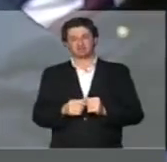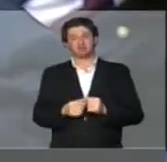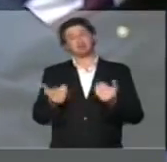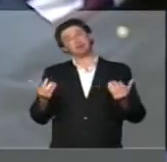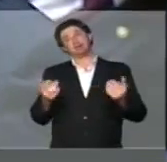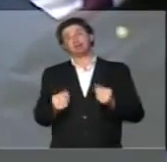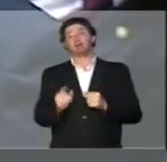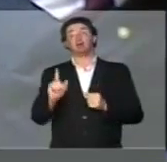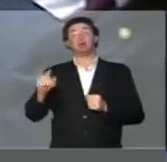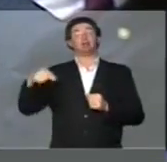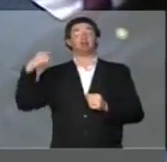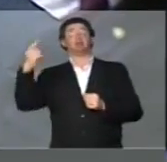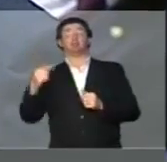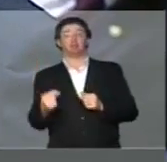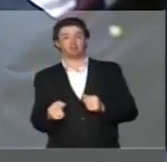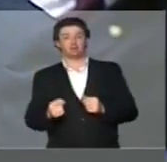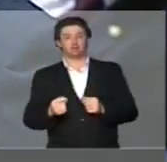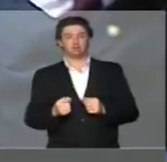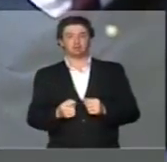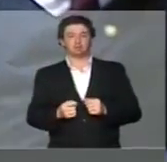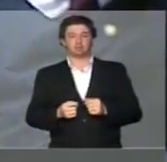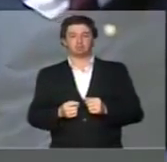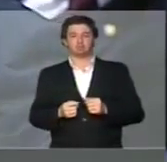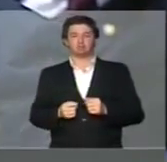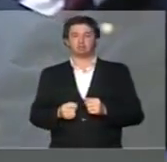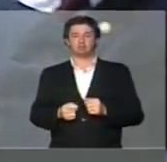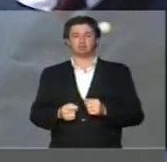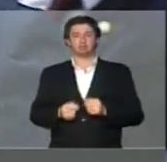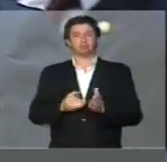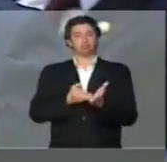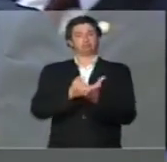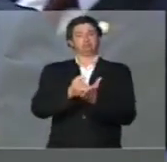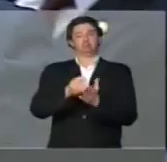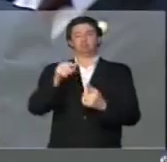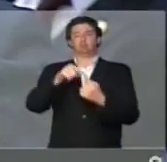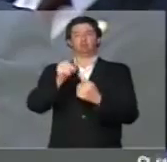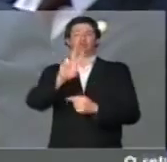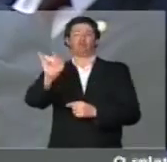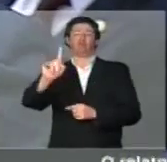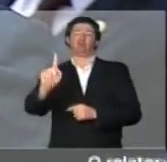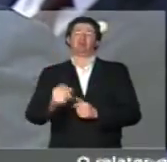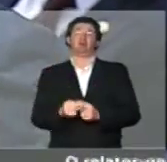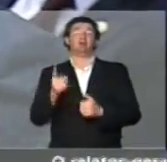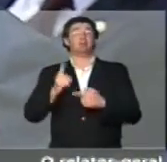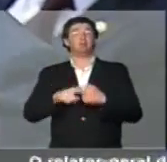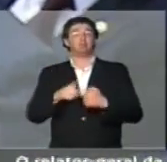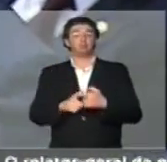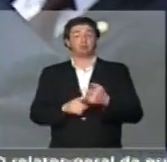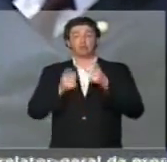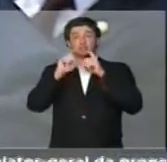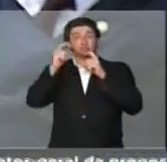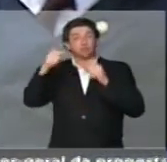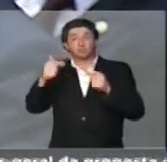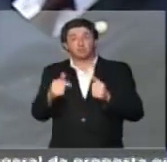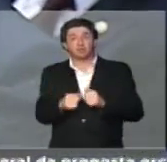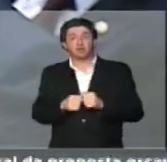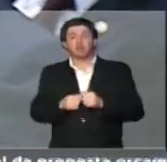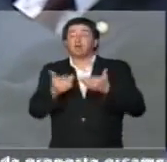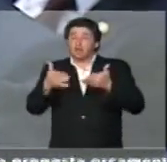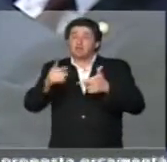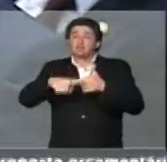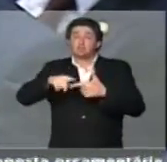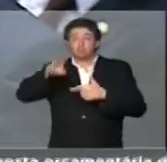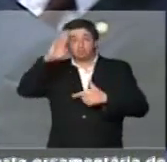que depois não vai cumprir, porque não tem gestão. É esse o